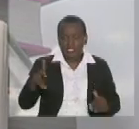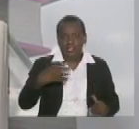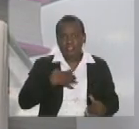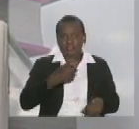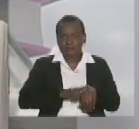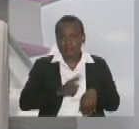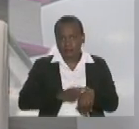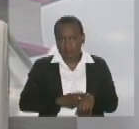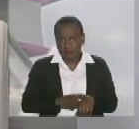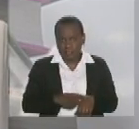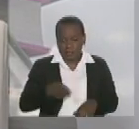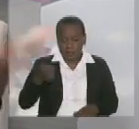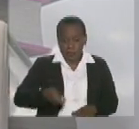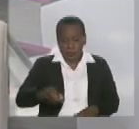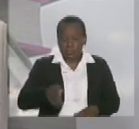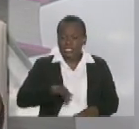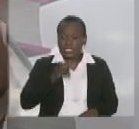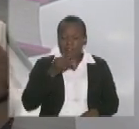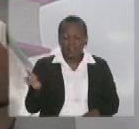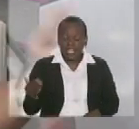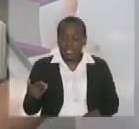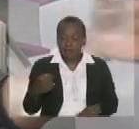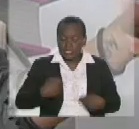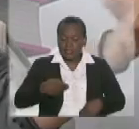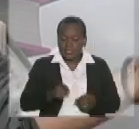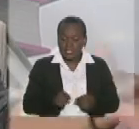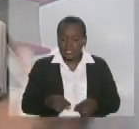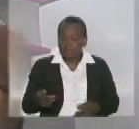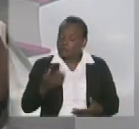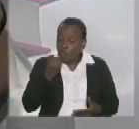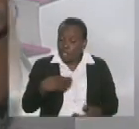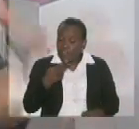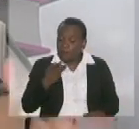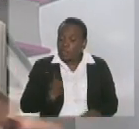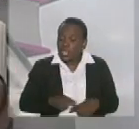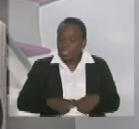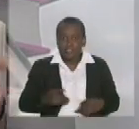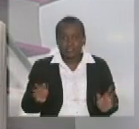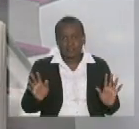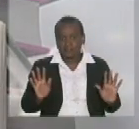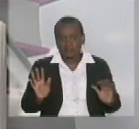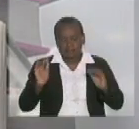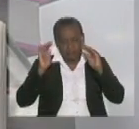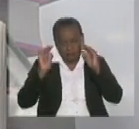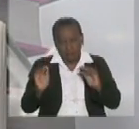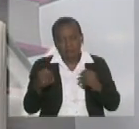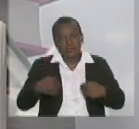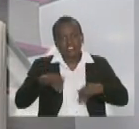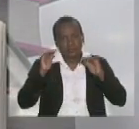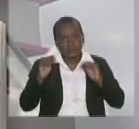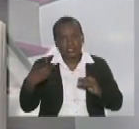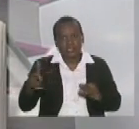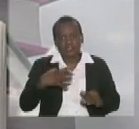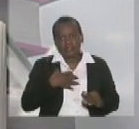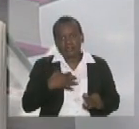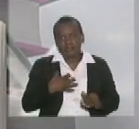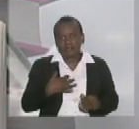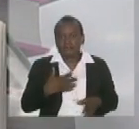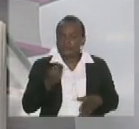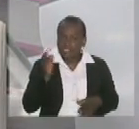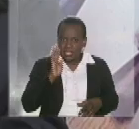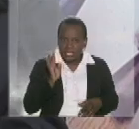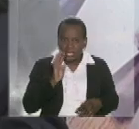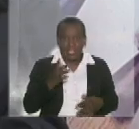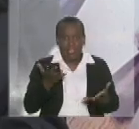respeitar o momento do outro, né? E não exigir que a criança que tá triste, não, vem aqui porque tem que fazer, eu tenho que me contar. Não, né? É através do respeito, né?